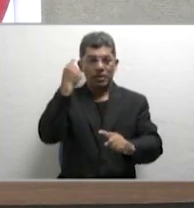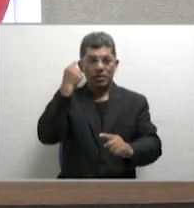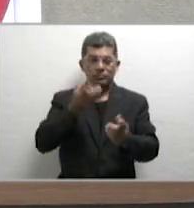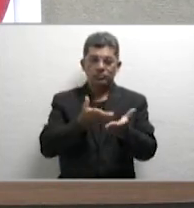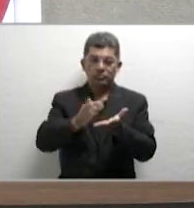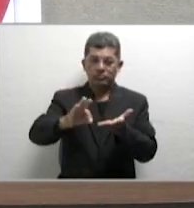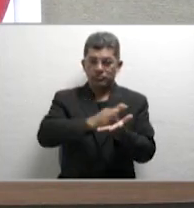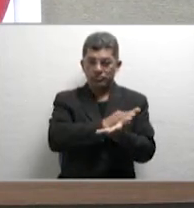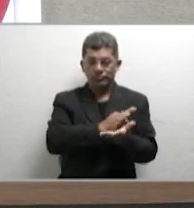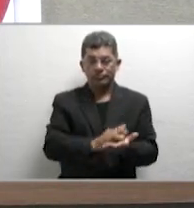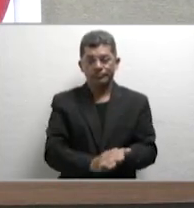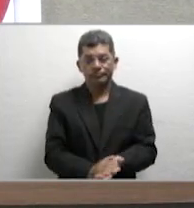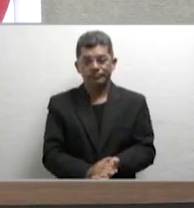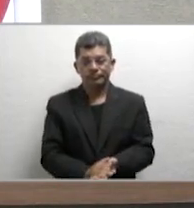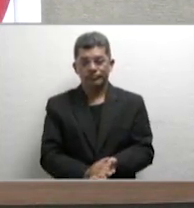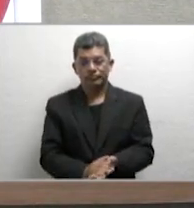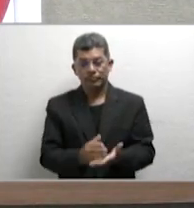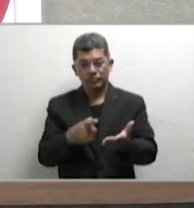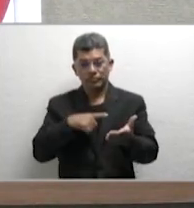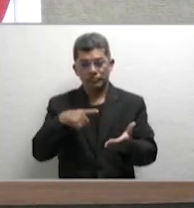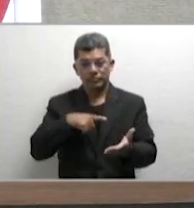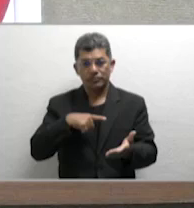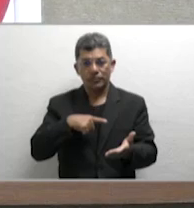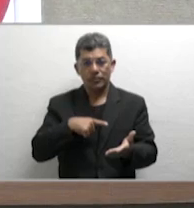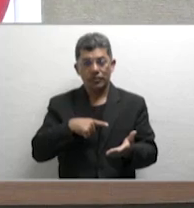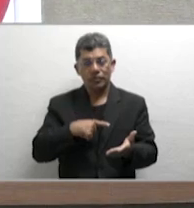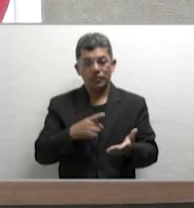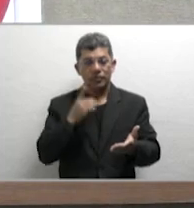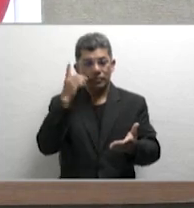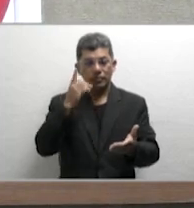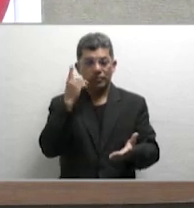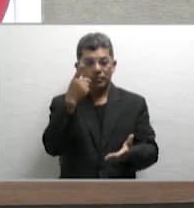pai de Vossa Excelência estava aí sentado onde Vossa Excelência está hoje,